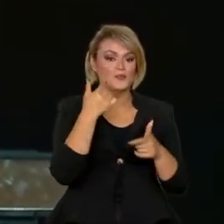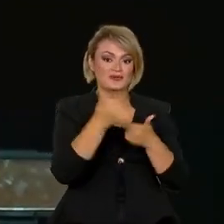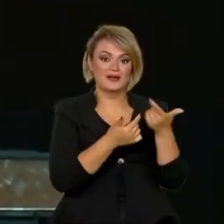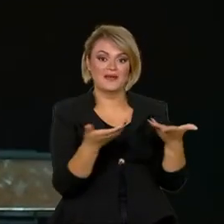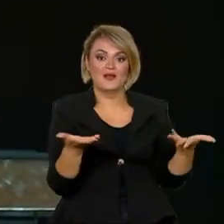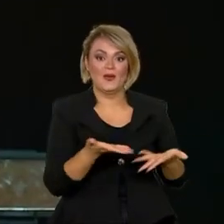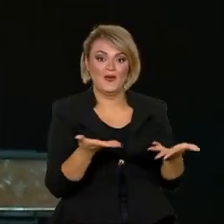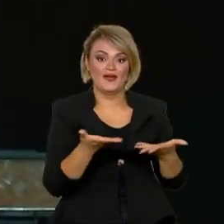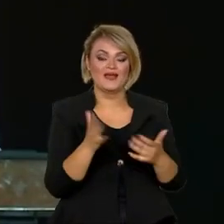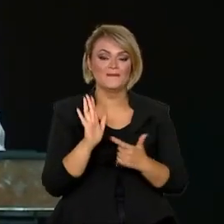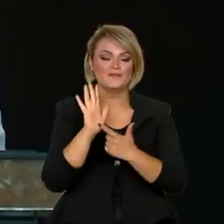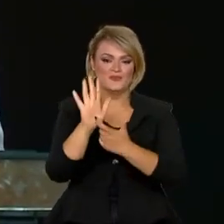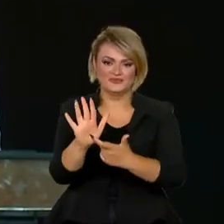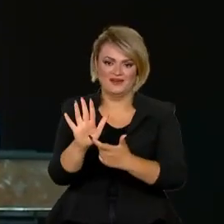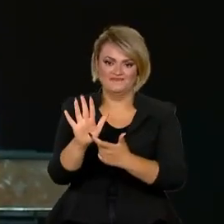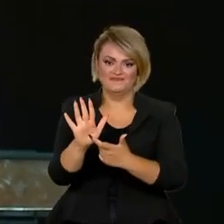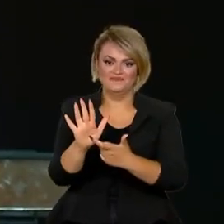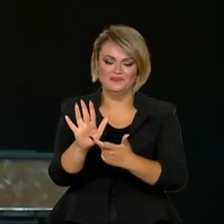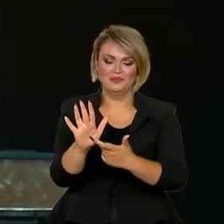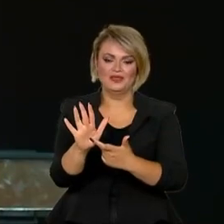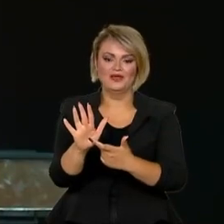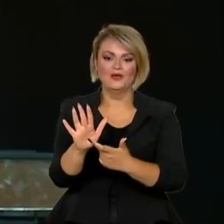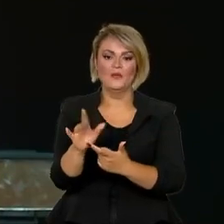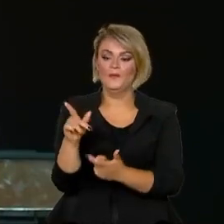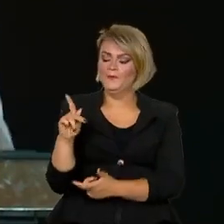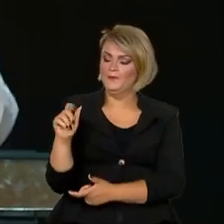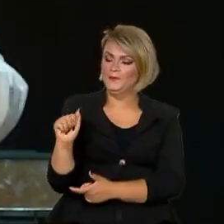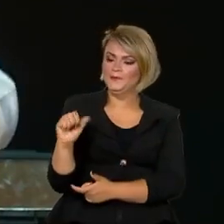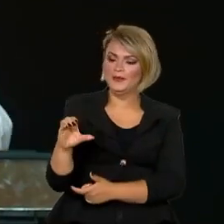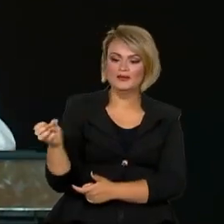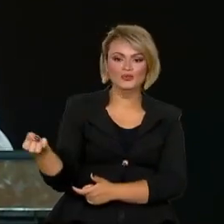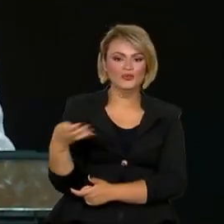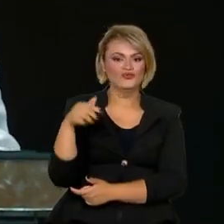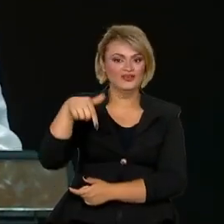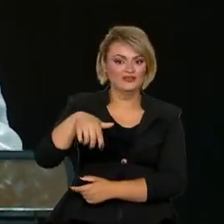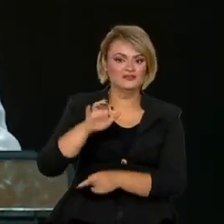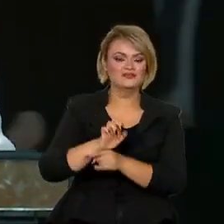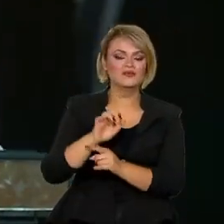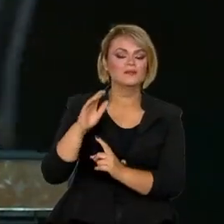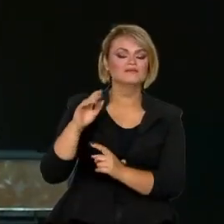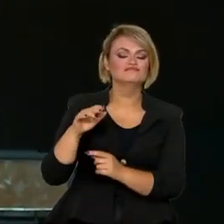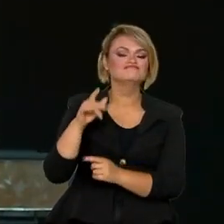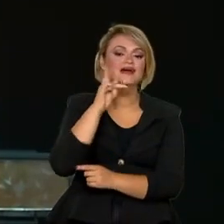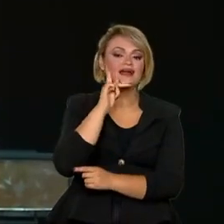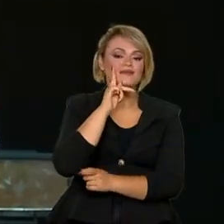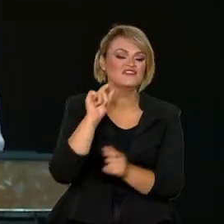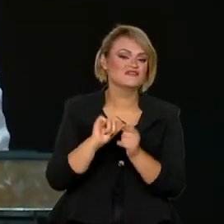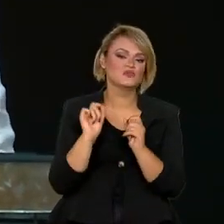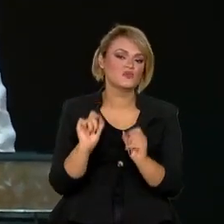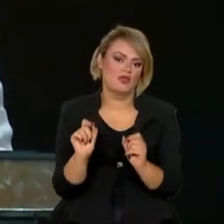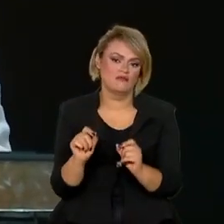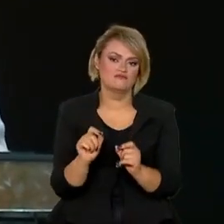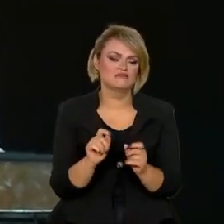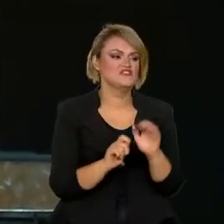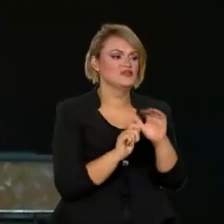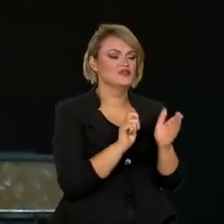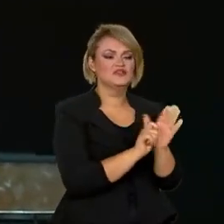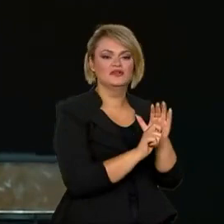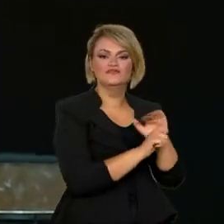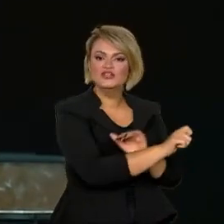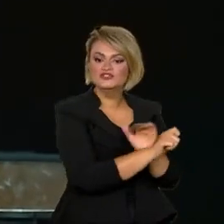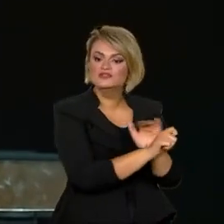nesse momento é apresentar o novo PAC aqui da Paraíba, né? Quais são os empreendimentos que